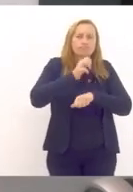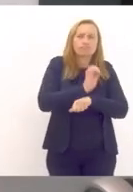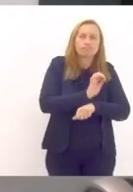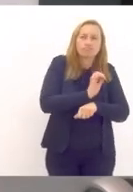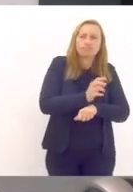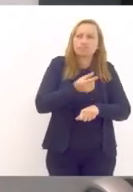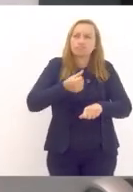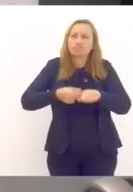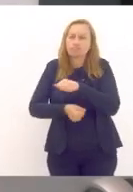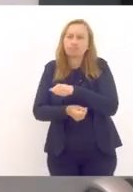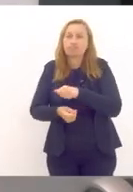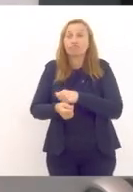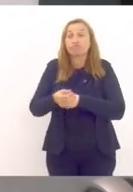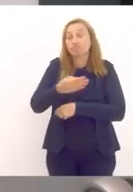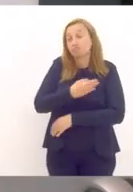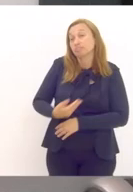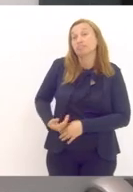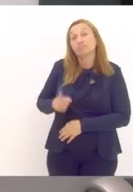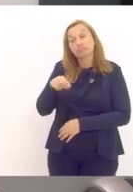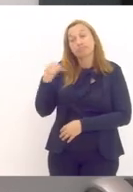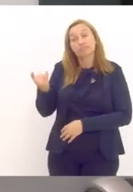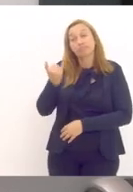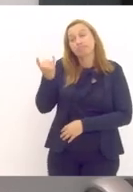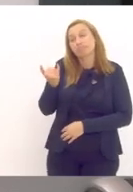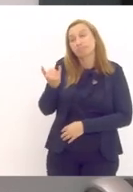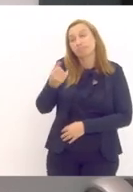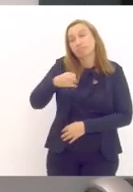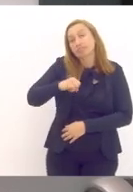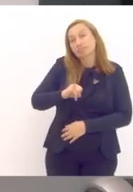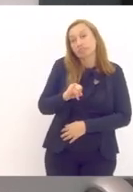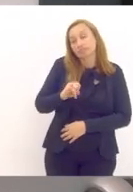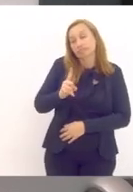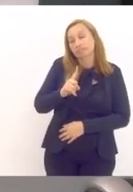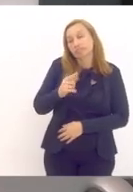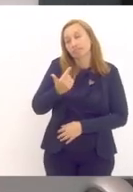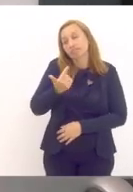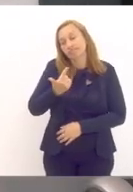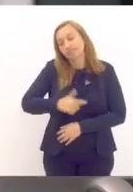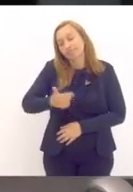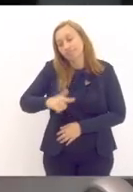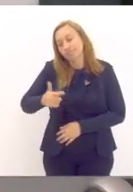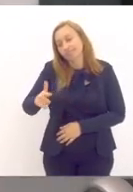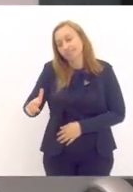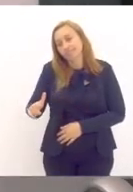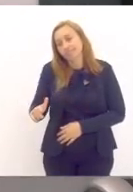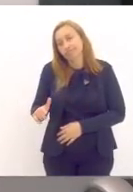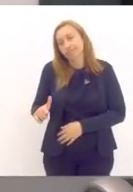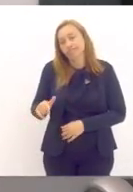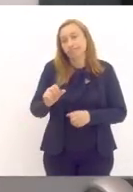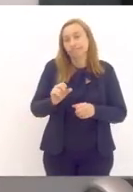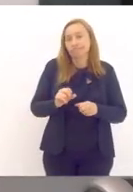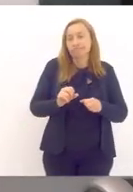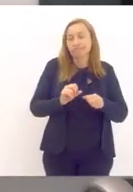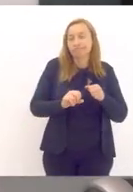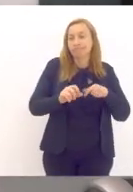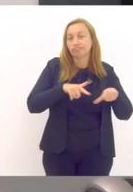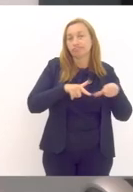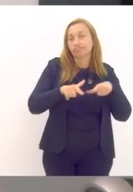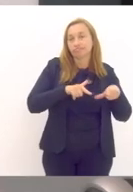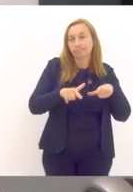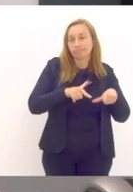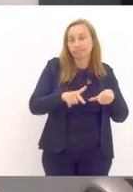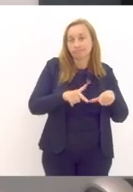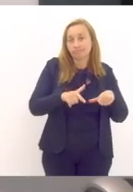finanças públicas é necessário. Senão, nós vamos nos repetir aqui, fazendo sempre o dever de casa, e esse dever de casa